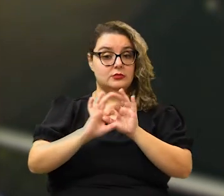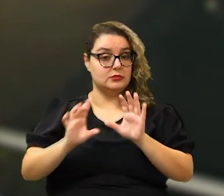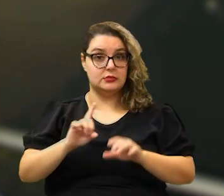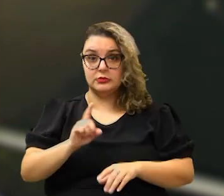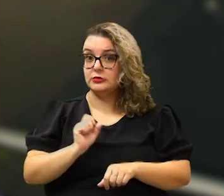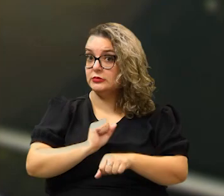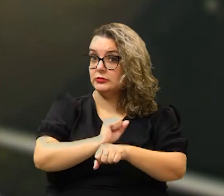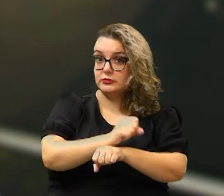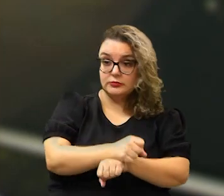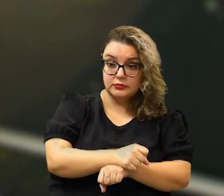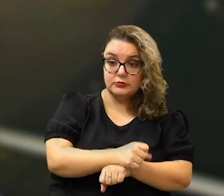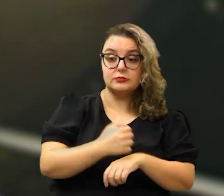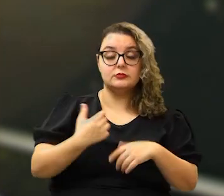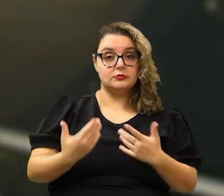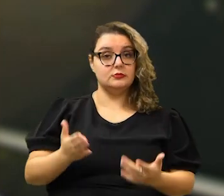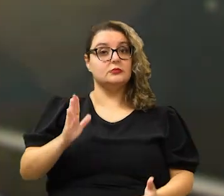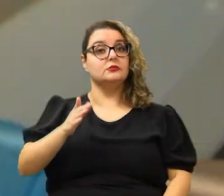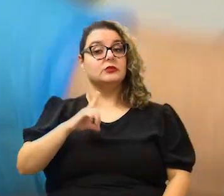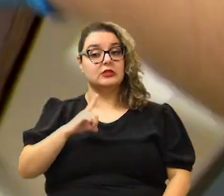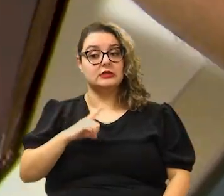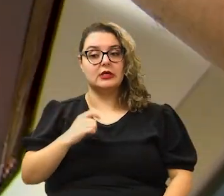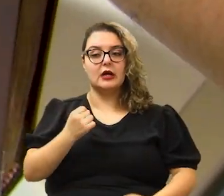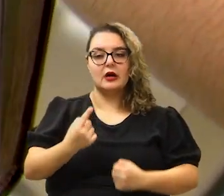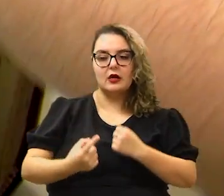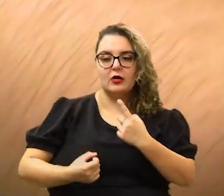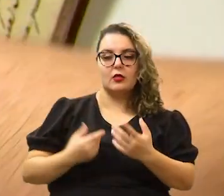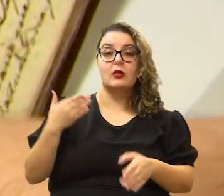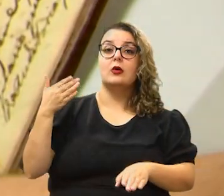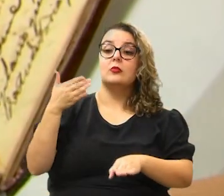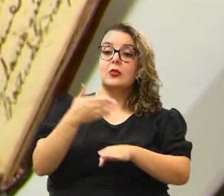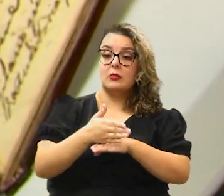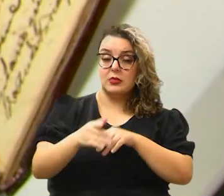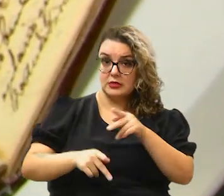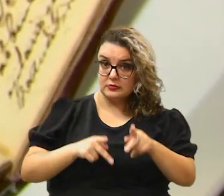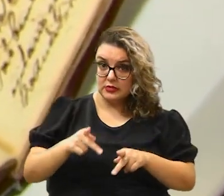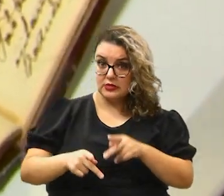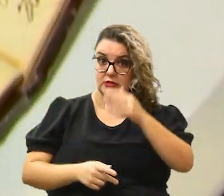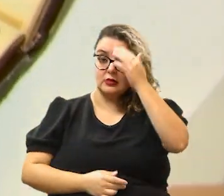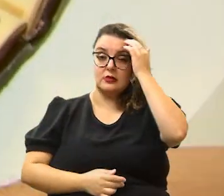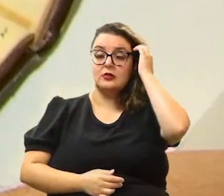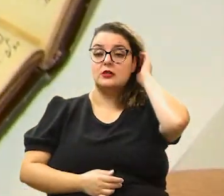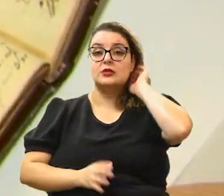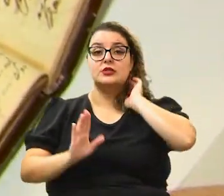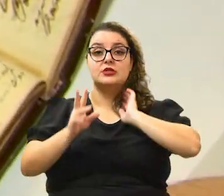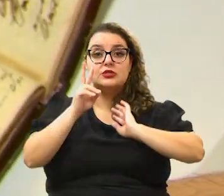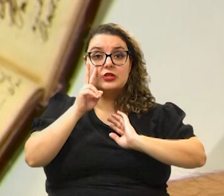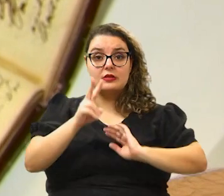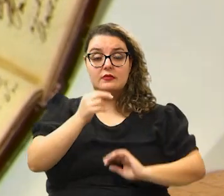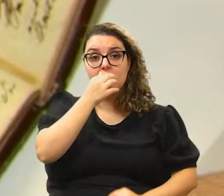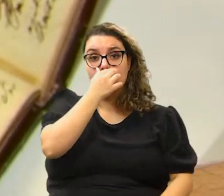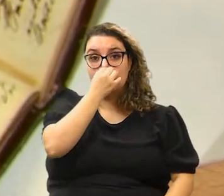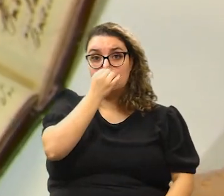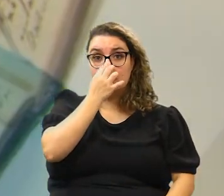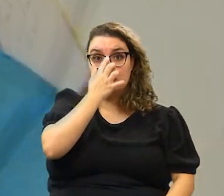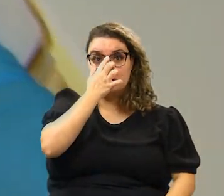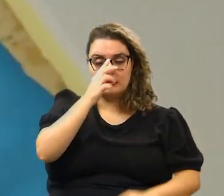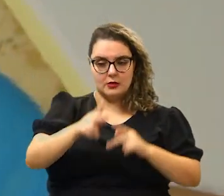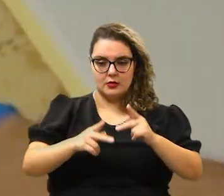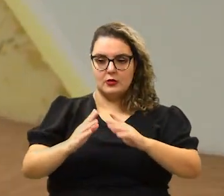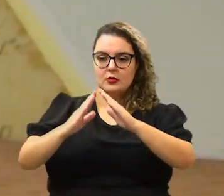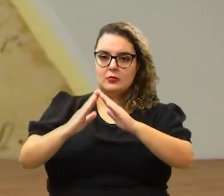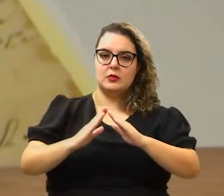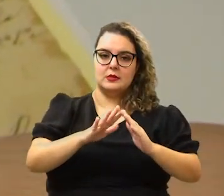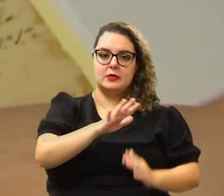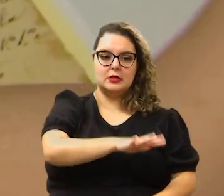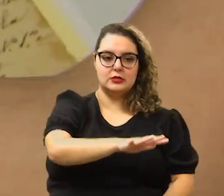eram escravizados, mas a gente já tem ali alguma participação popular. A gente já vê ali a população, os moradores